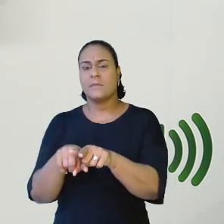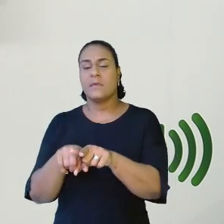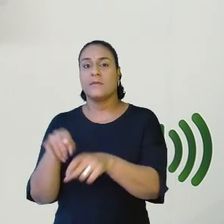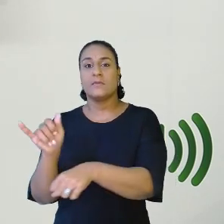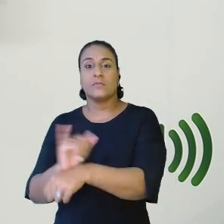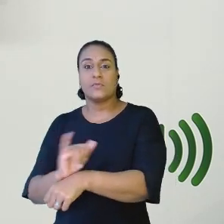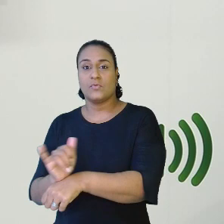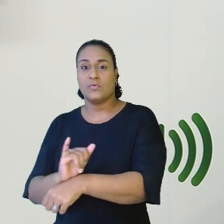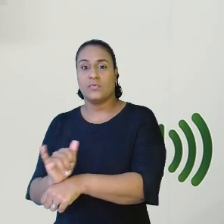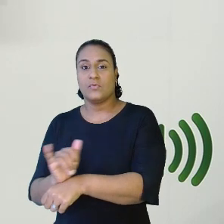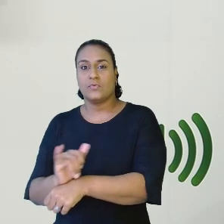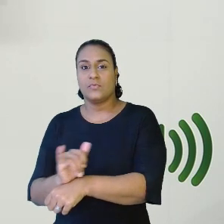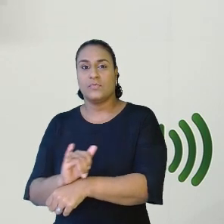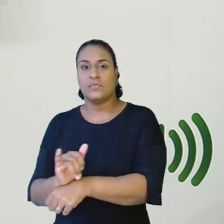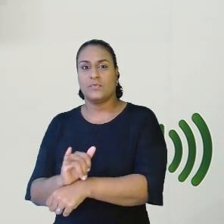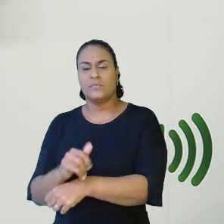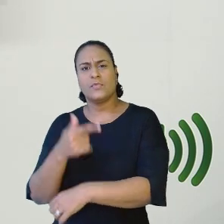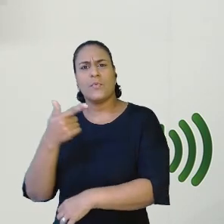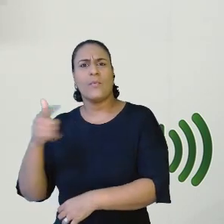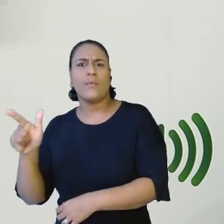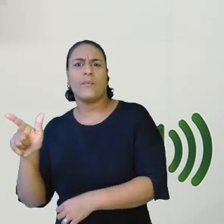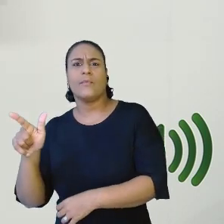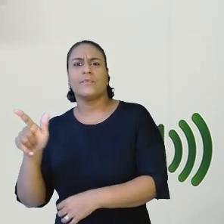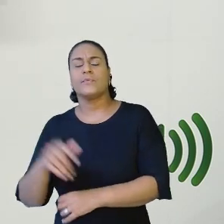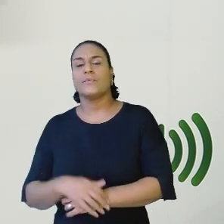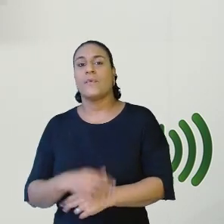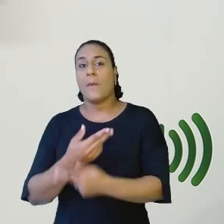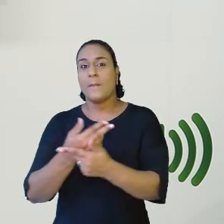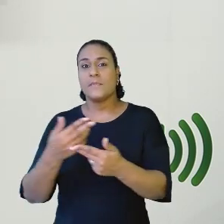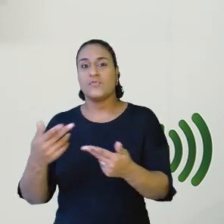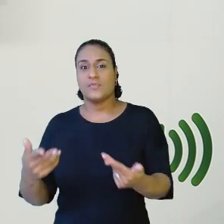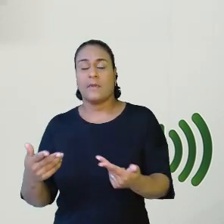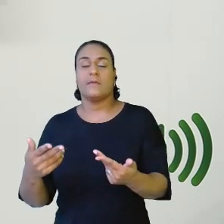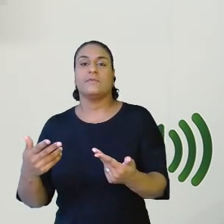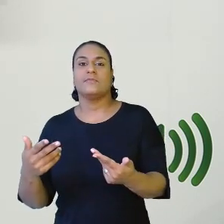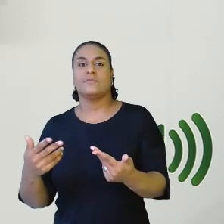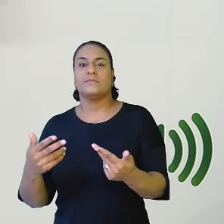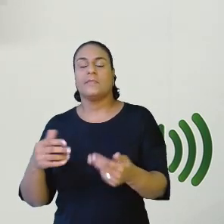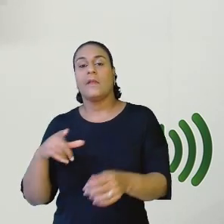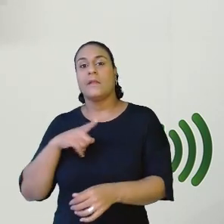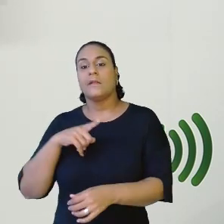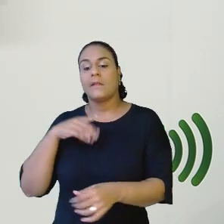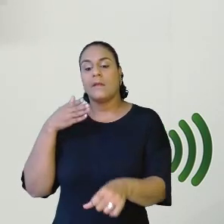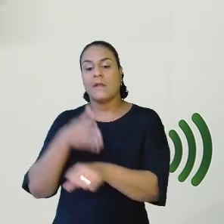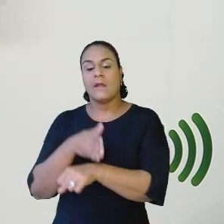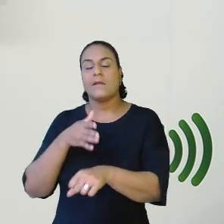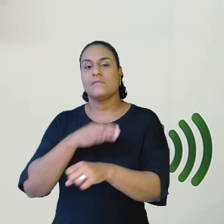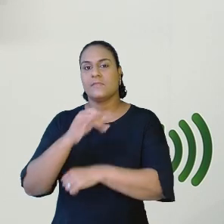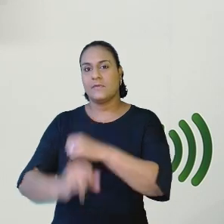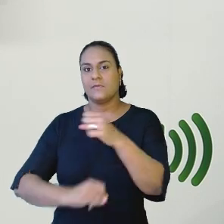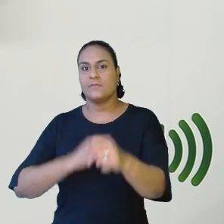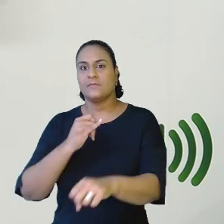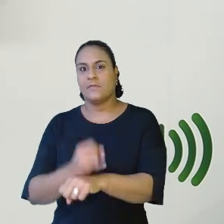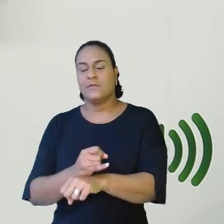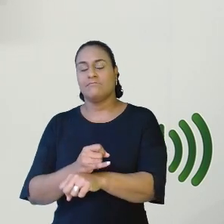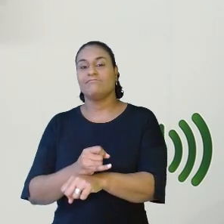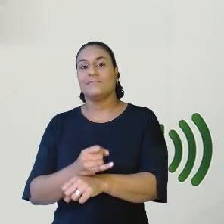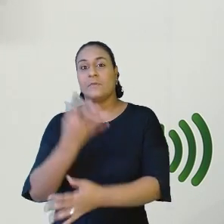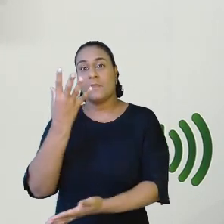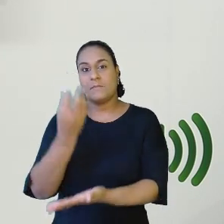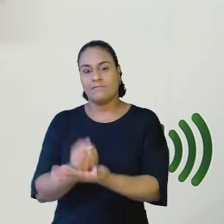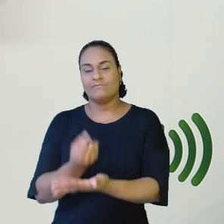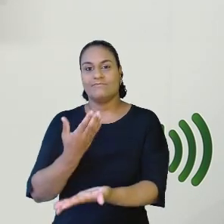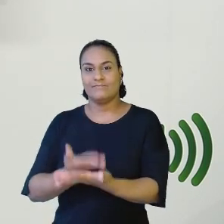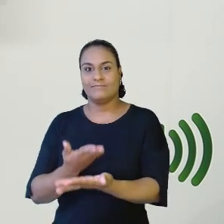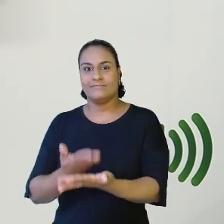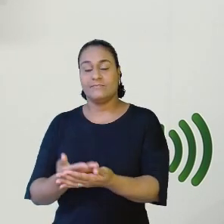um outro aparelho eletrônico que tenham contato com a internet que possam baixar esta aula. Então, voltando